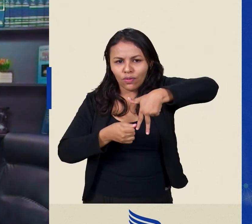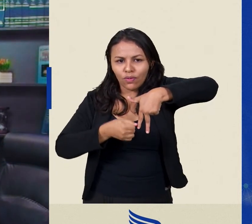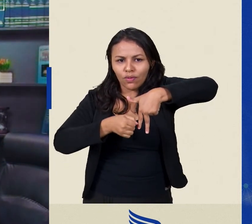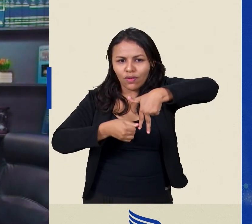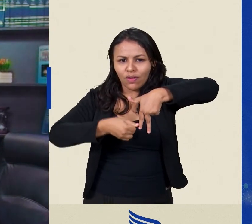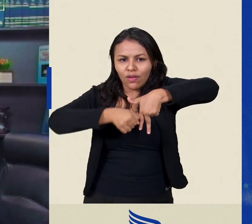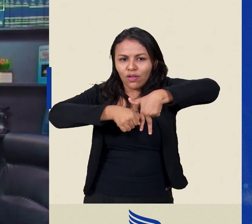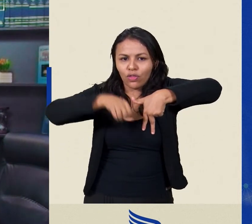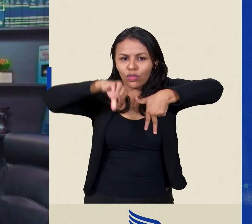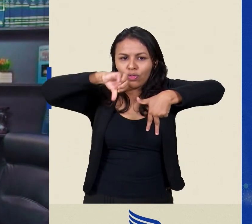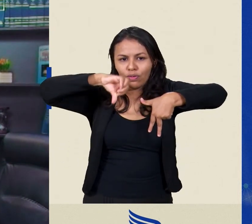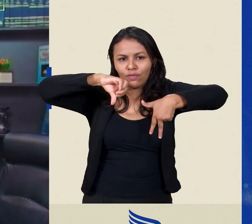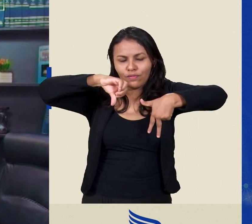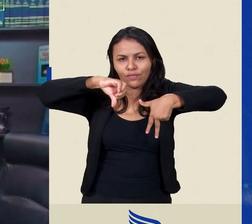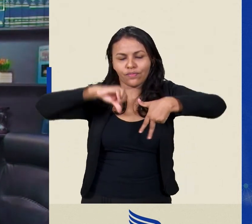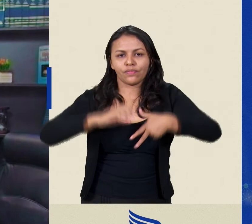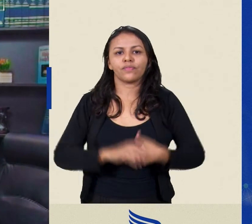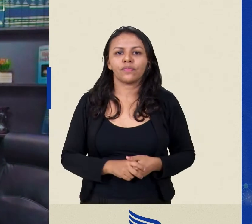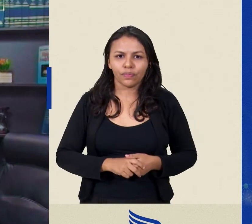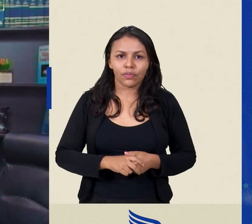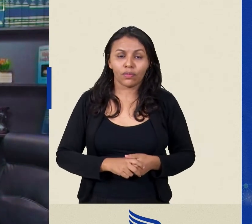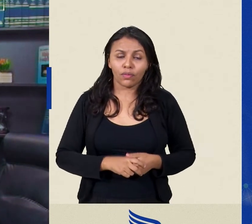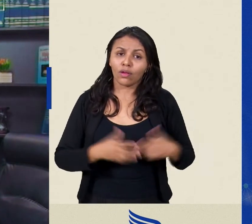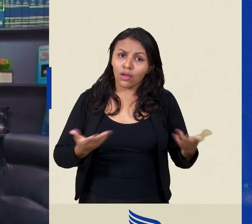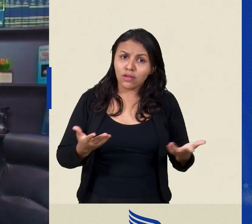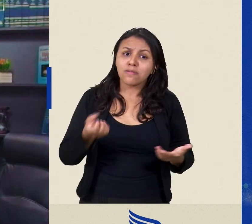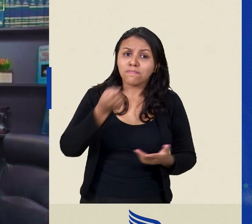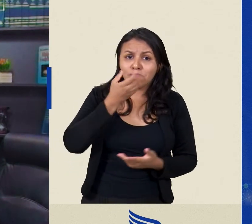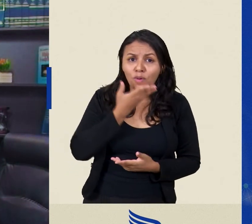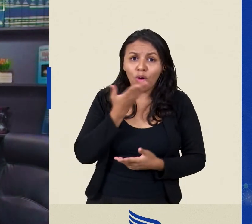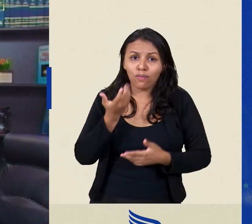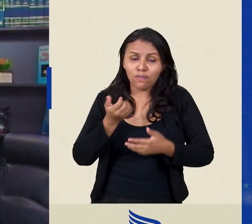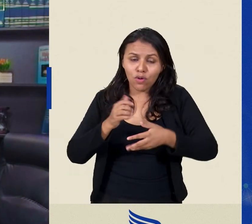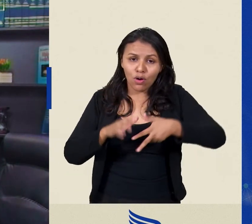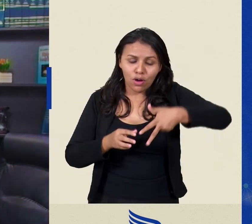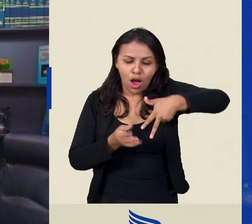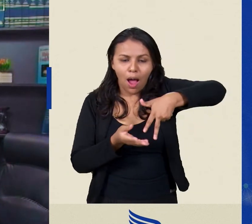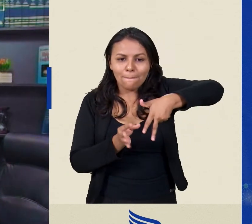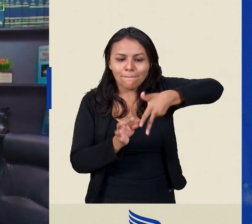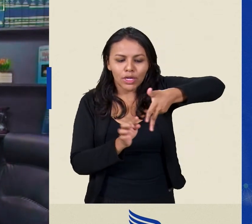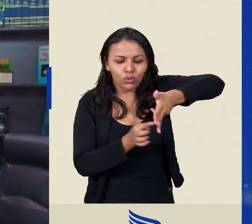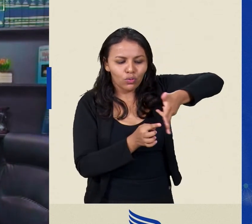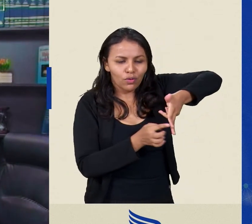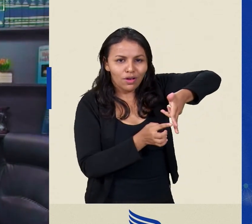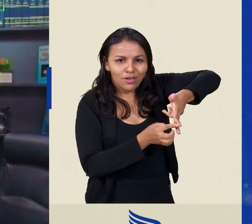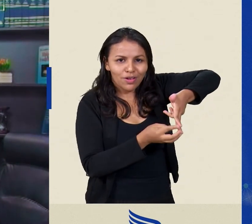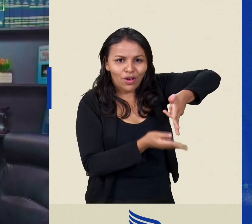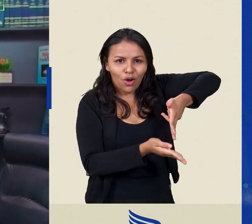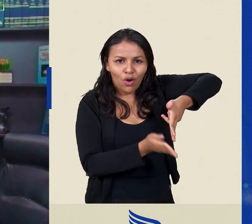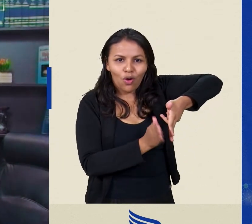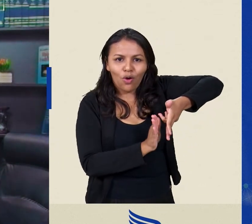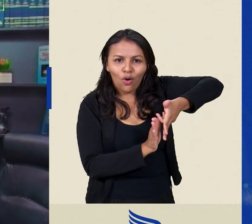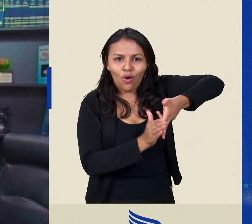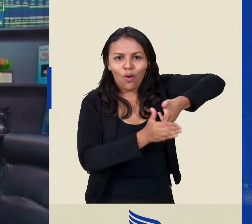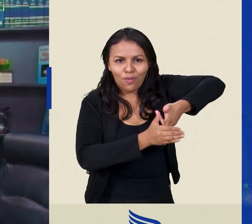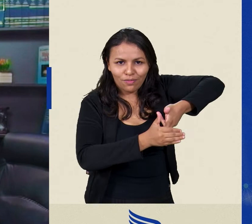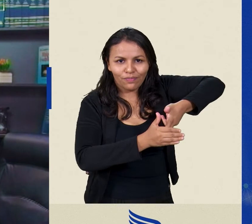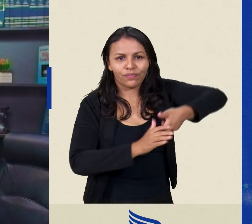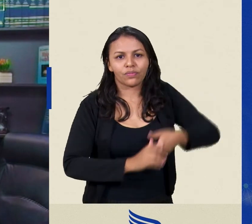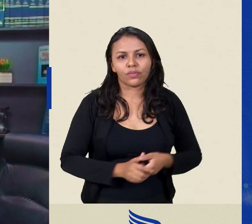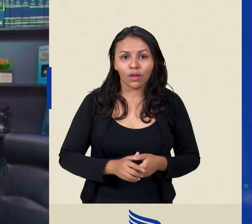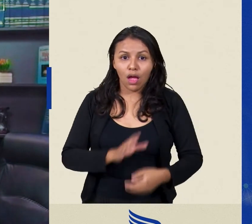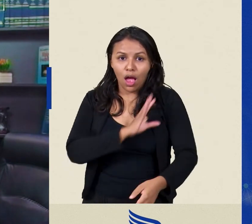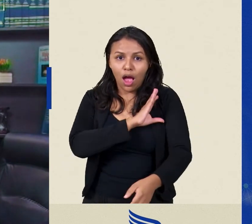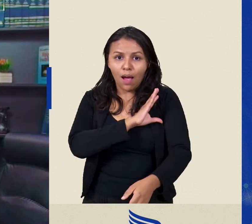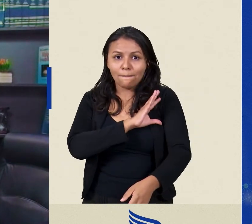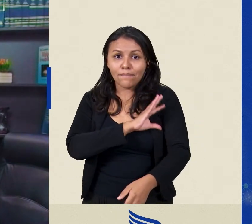chão, comprimento suficiente para cobrir as panturrilhas. O comprimento das mangas deve ser total